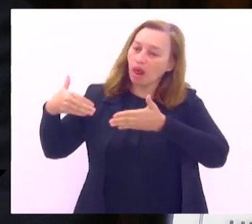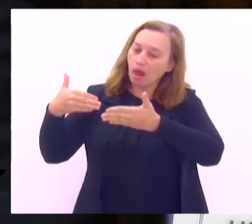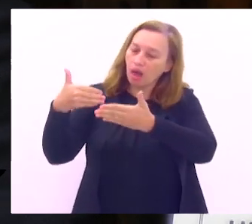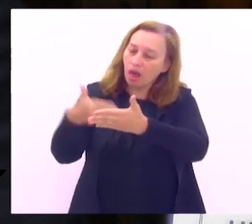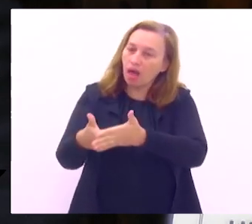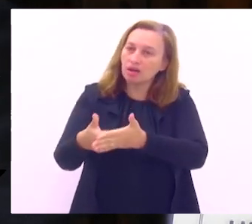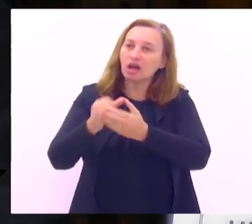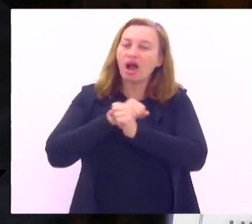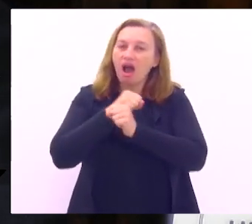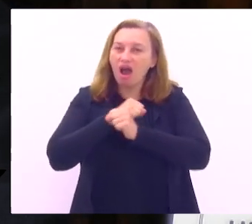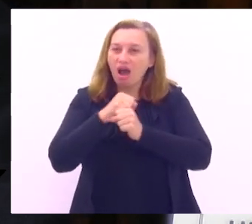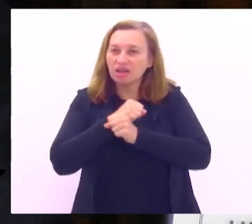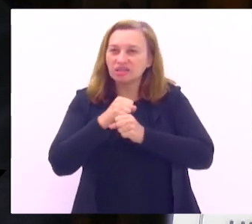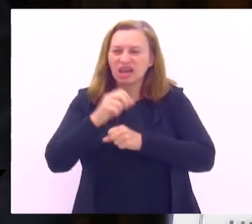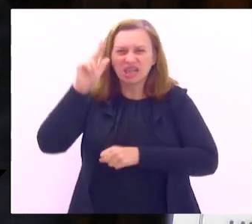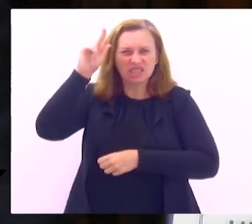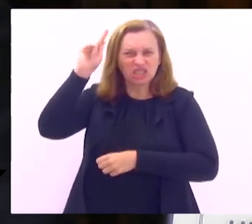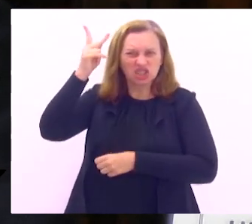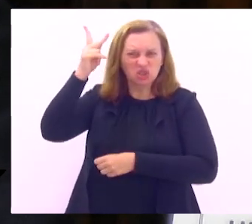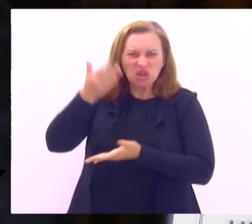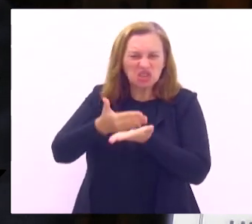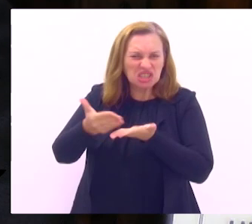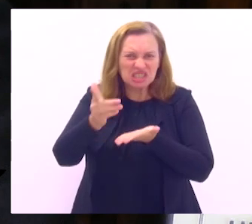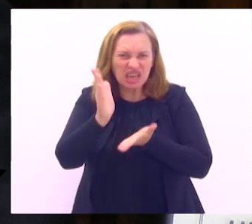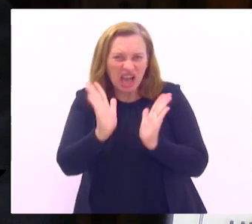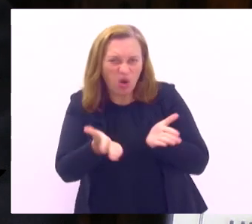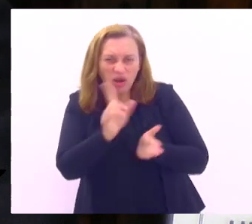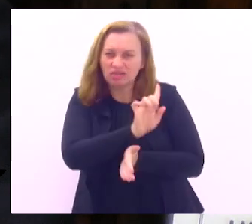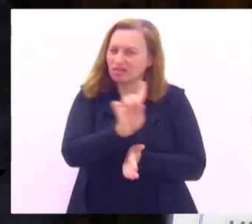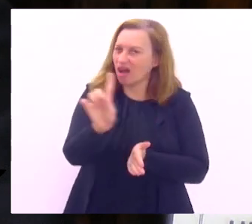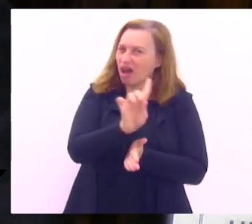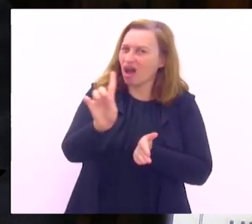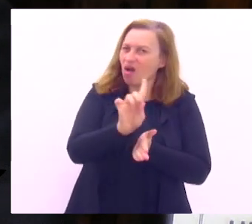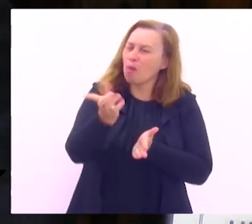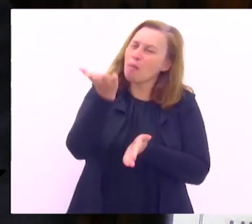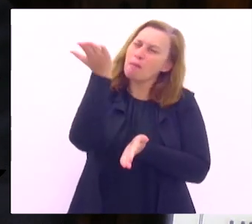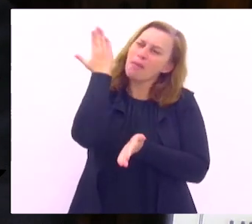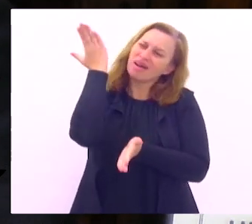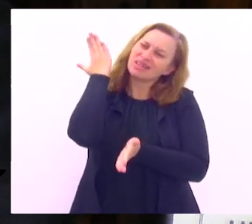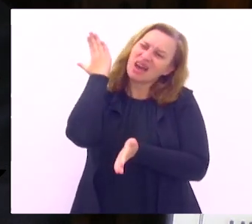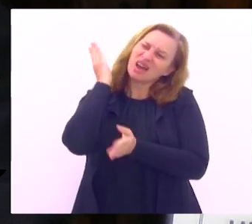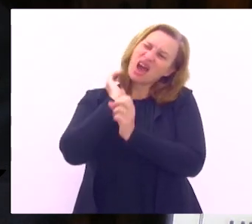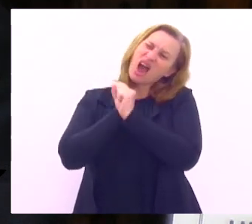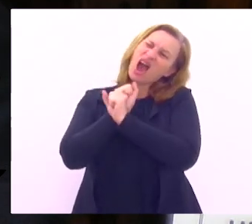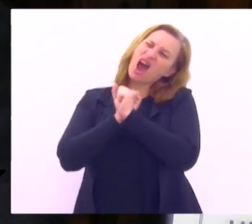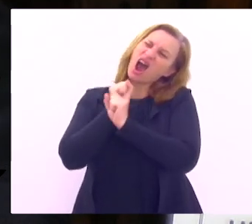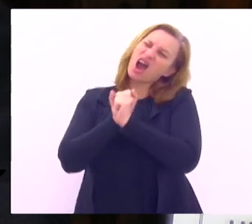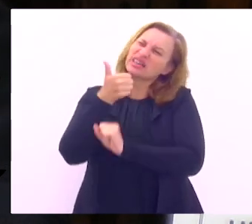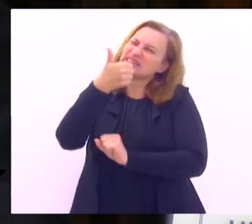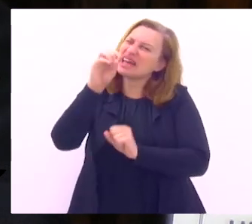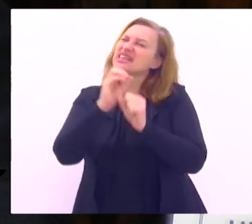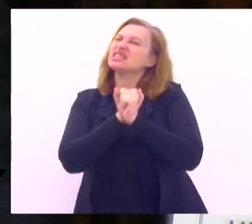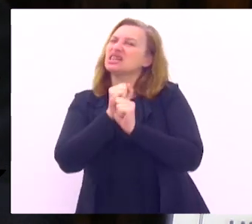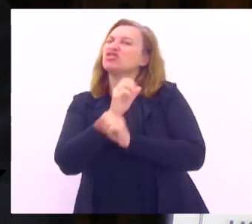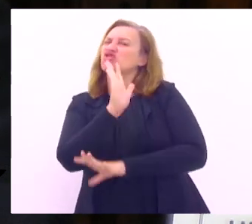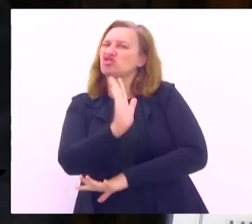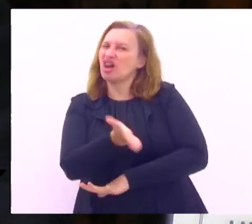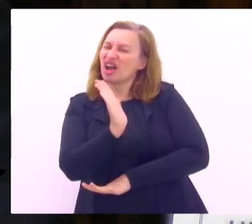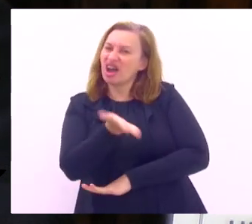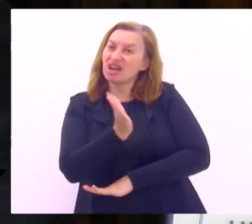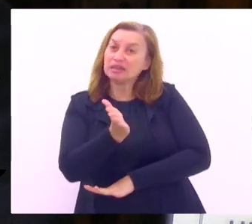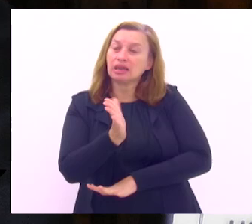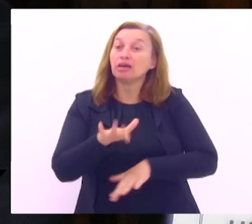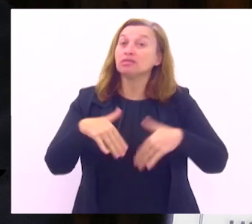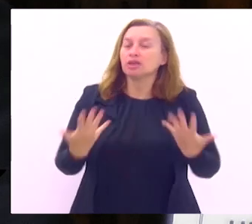tempo. Mas essa história não vem de agora, né, deputado? Essa história já acontece há 10 anos. Então,